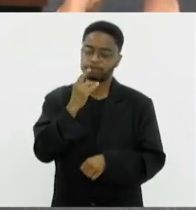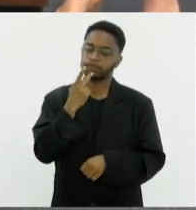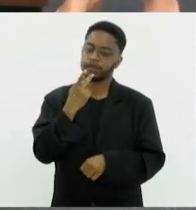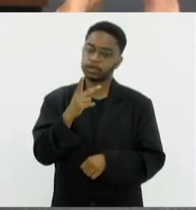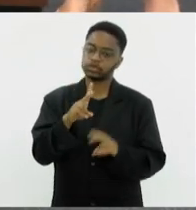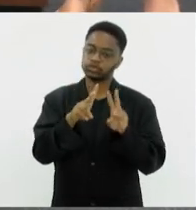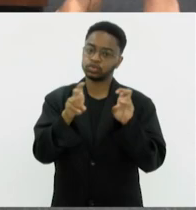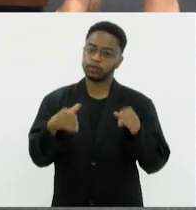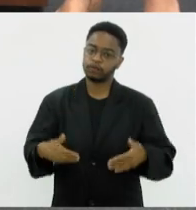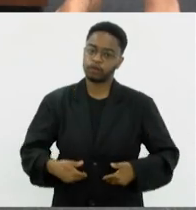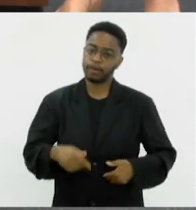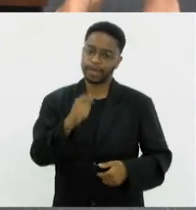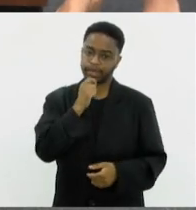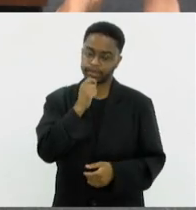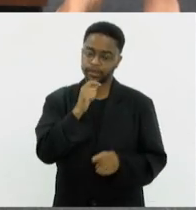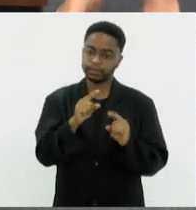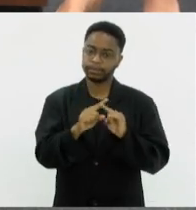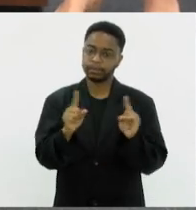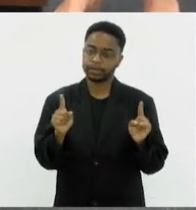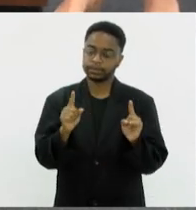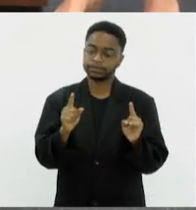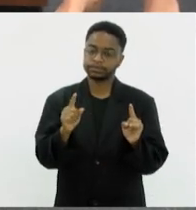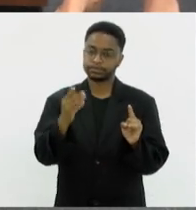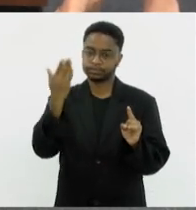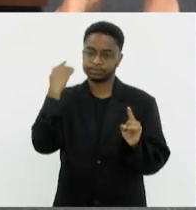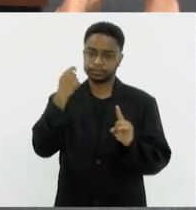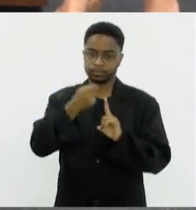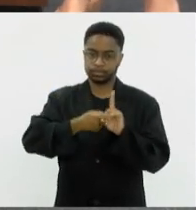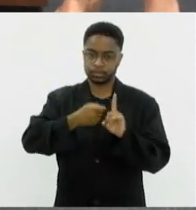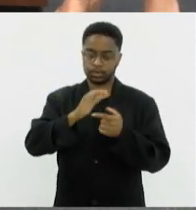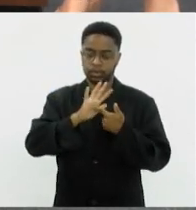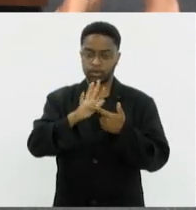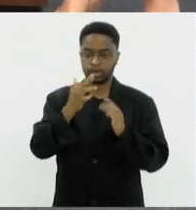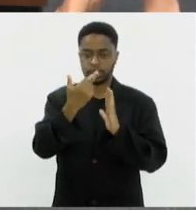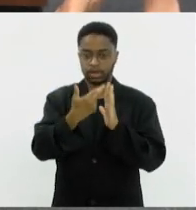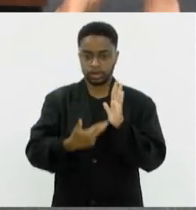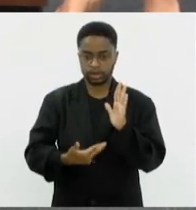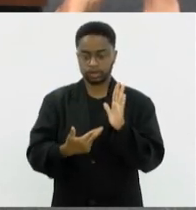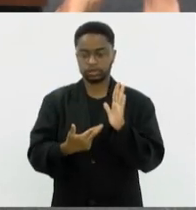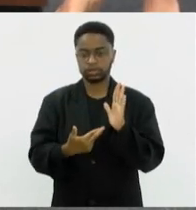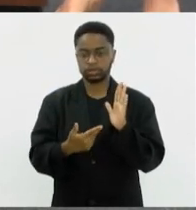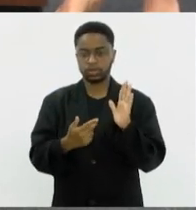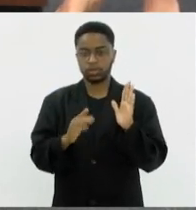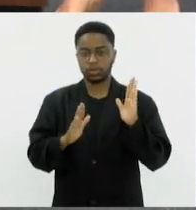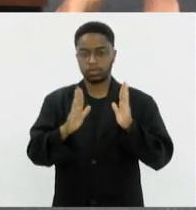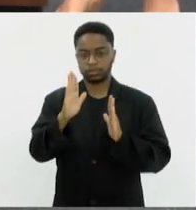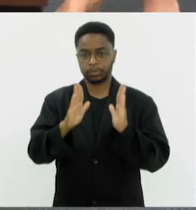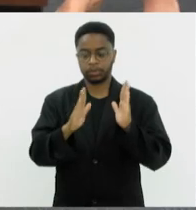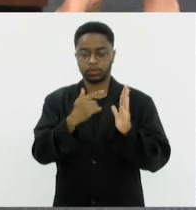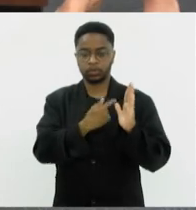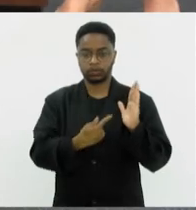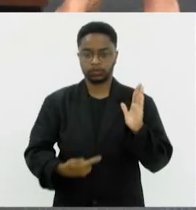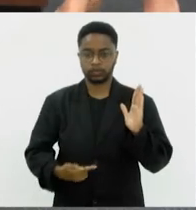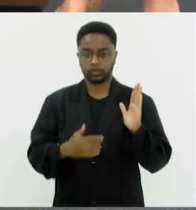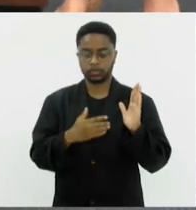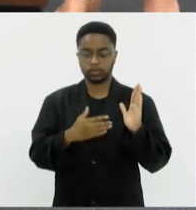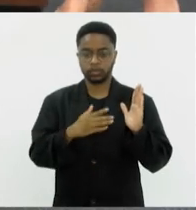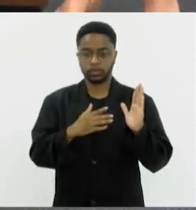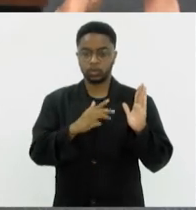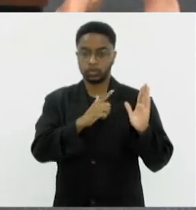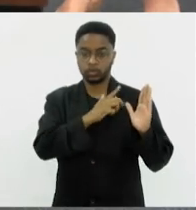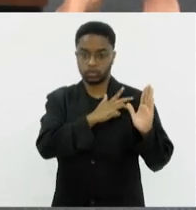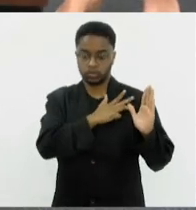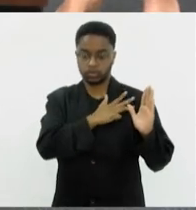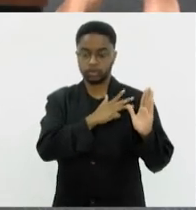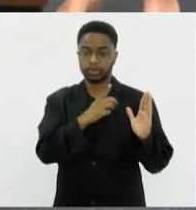fome, embora no último mês tenha saído um relatório mostrando que, sob o governo Lula, alguns milhões de brasileiros que